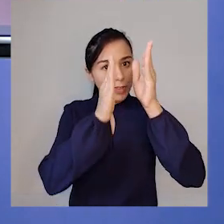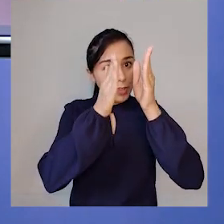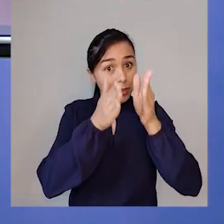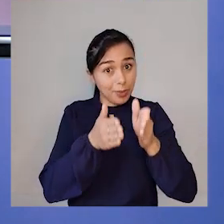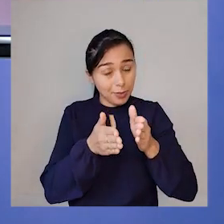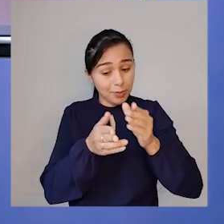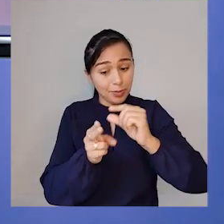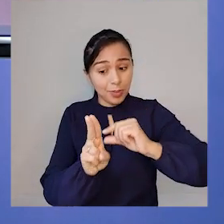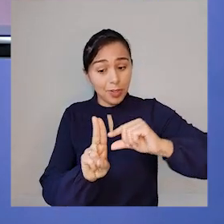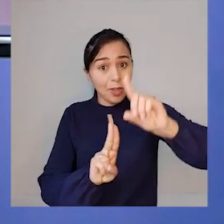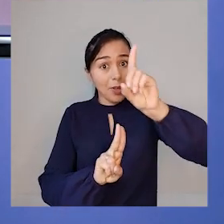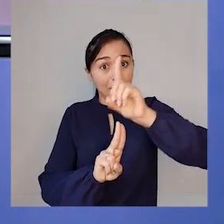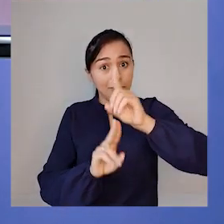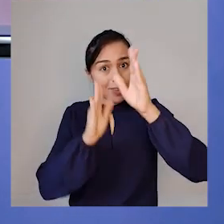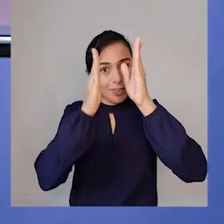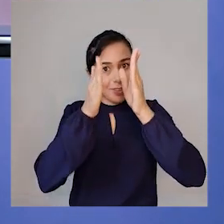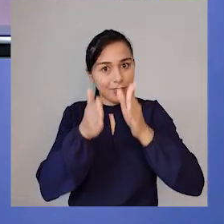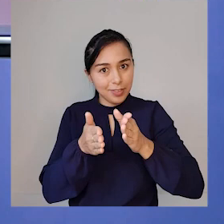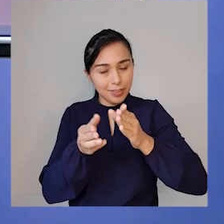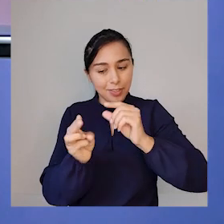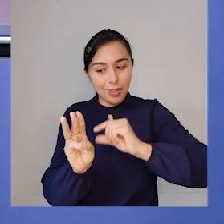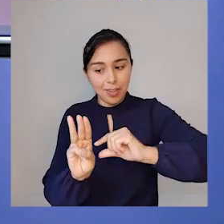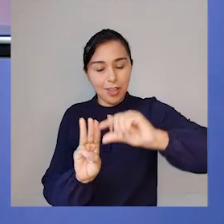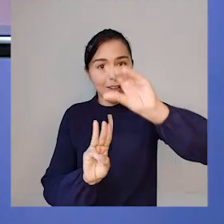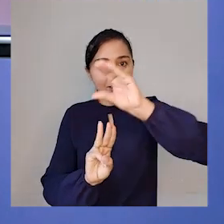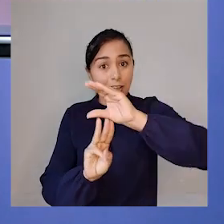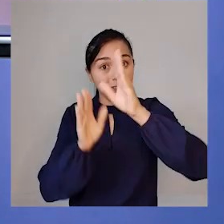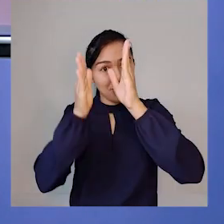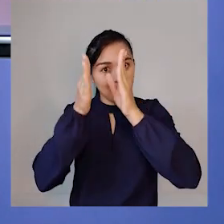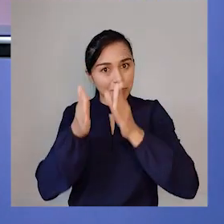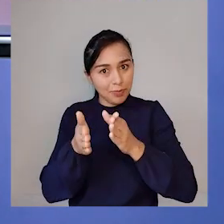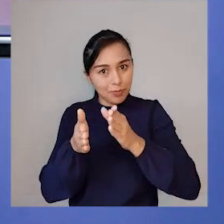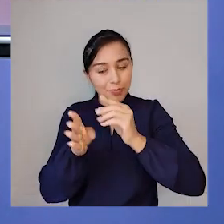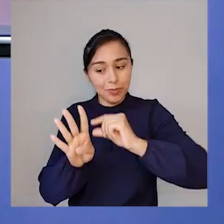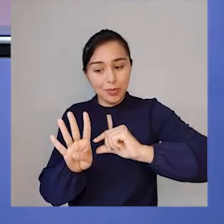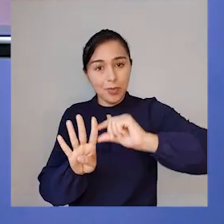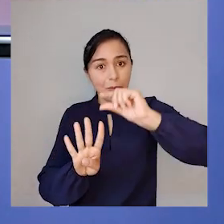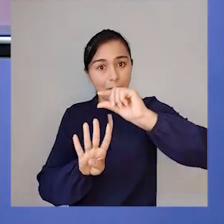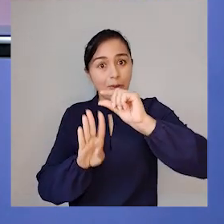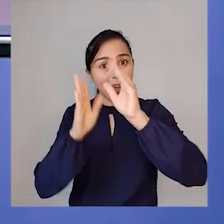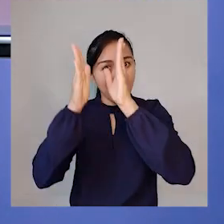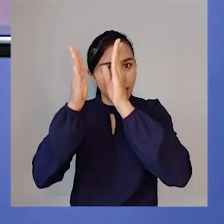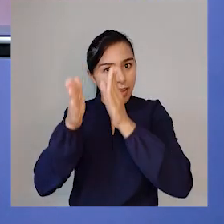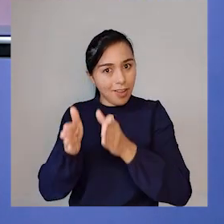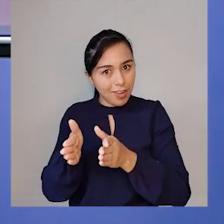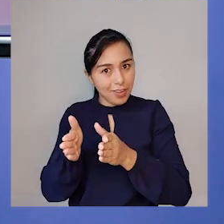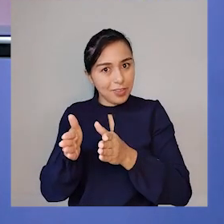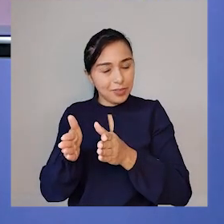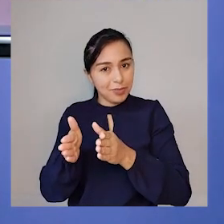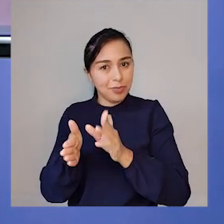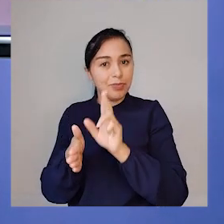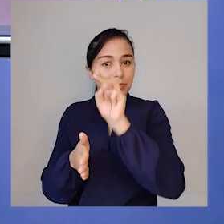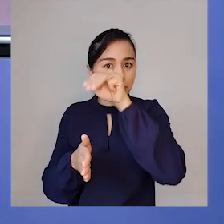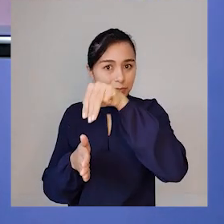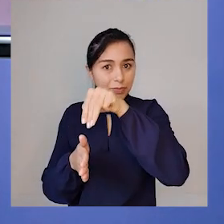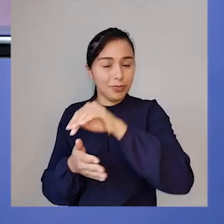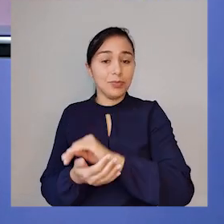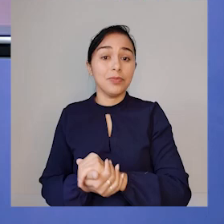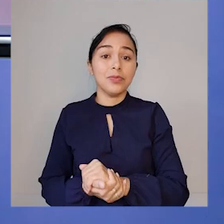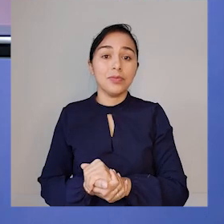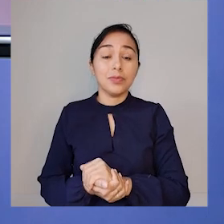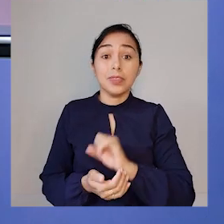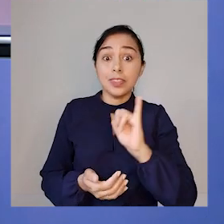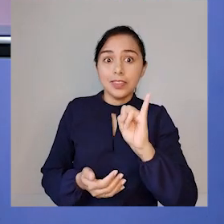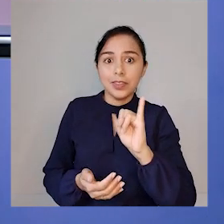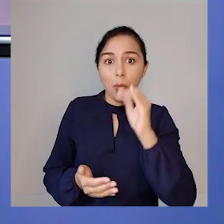dezena com dezena, centena com centena e unidade de milhar com unidade de milhar. Se eu sigo